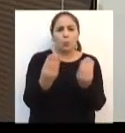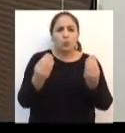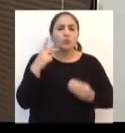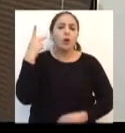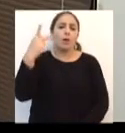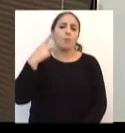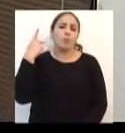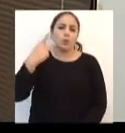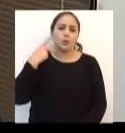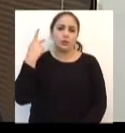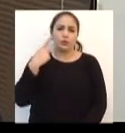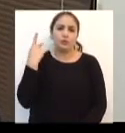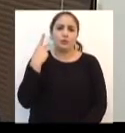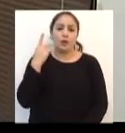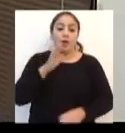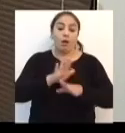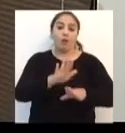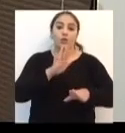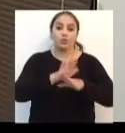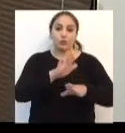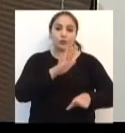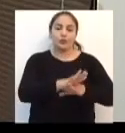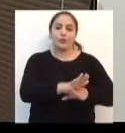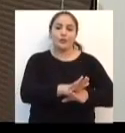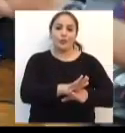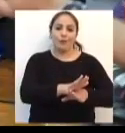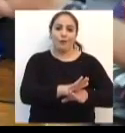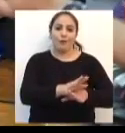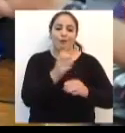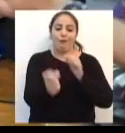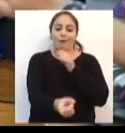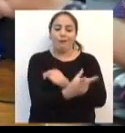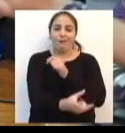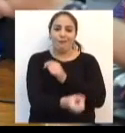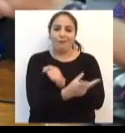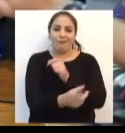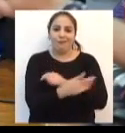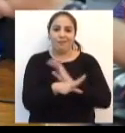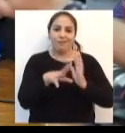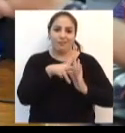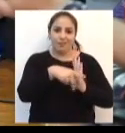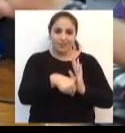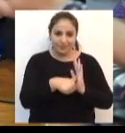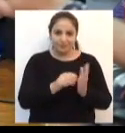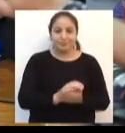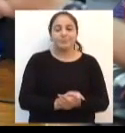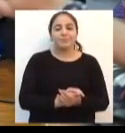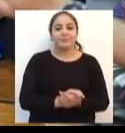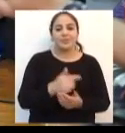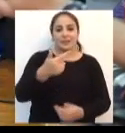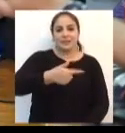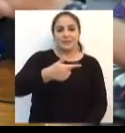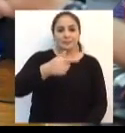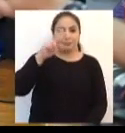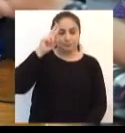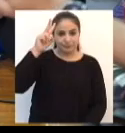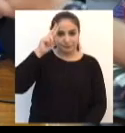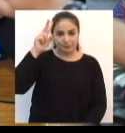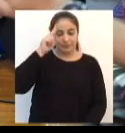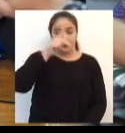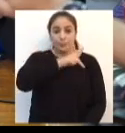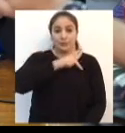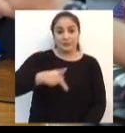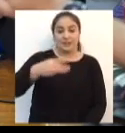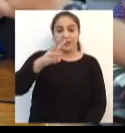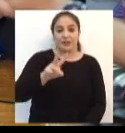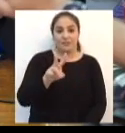a política em benefício da corrupção. Na segunda-feira, o presidente interino da Câmara, Valdir